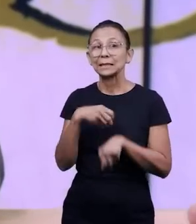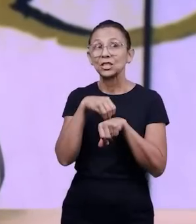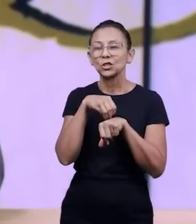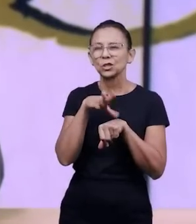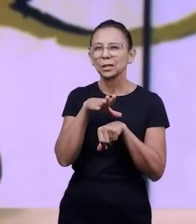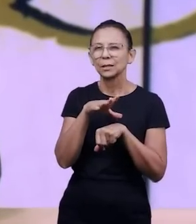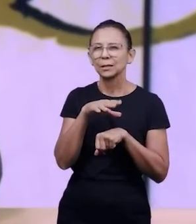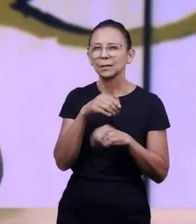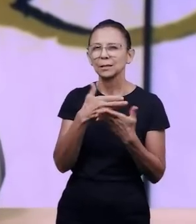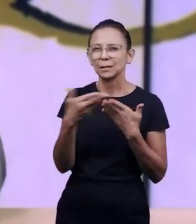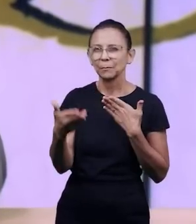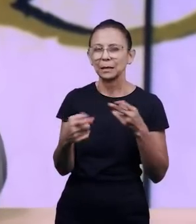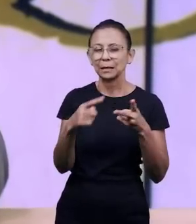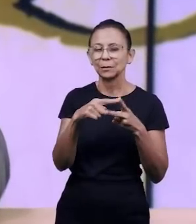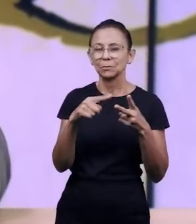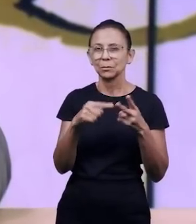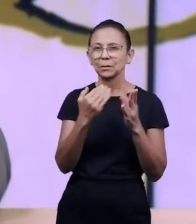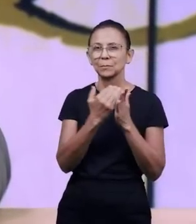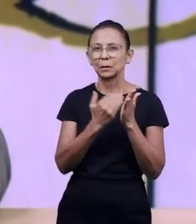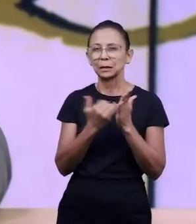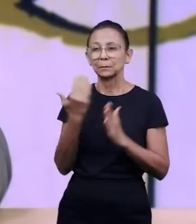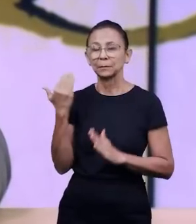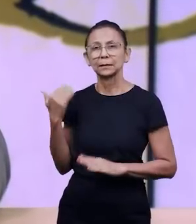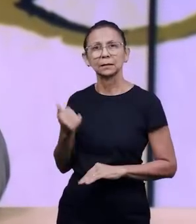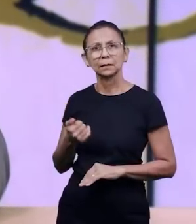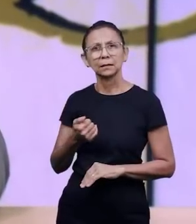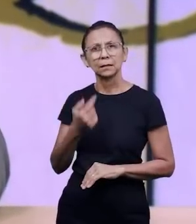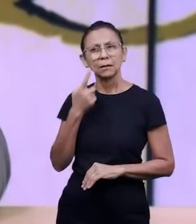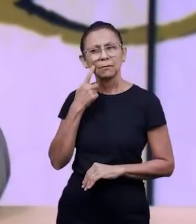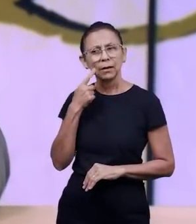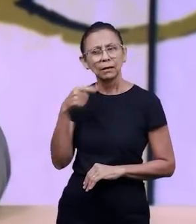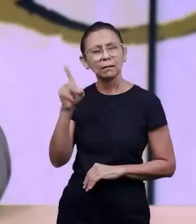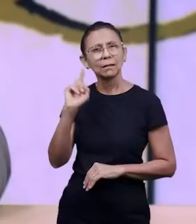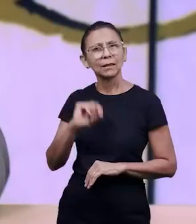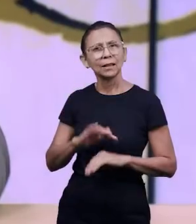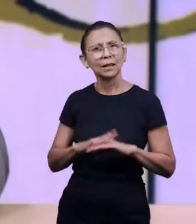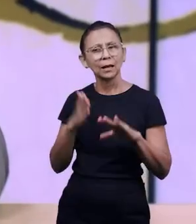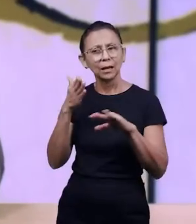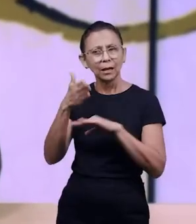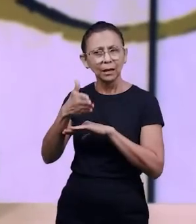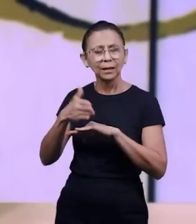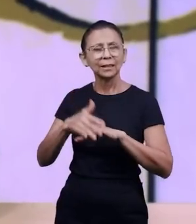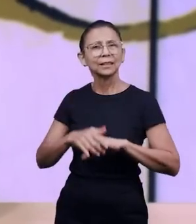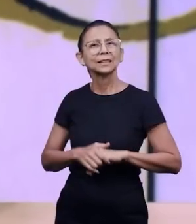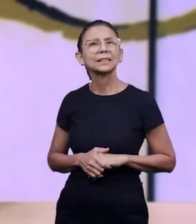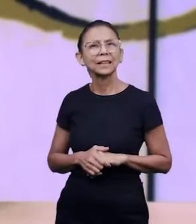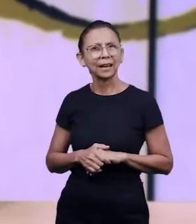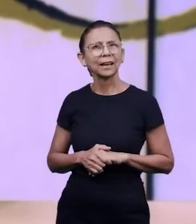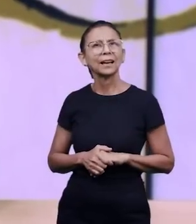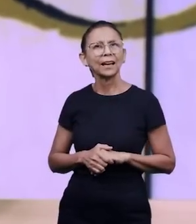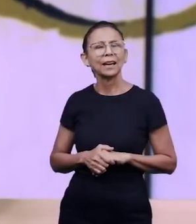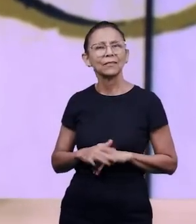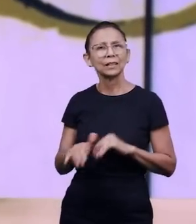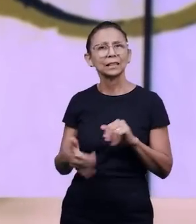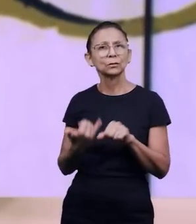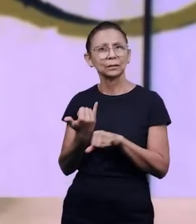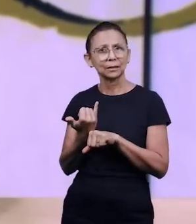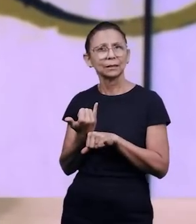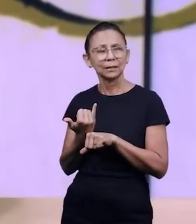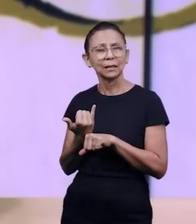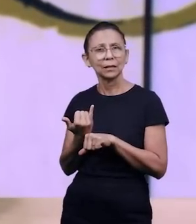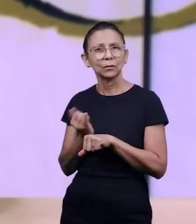pelo canal da Igreja Cristã Maranata no YouTube. E nós estamos numa sequência muito interessante, uma sequência com o tema Síndrome da